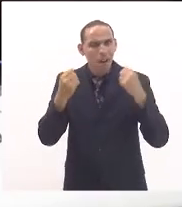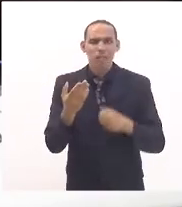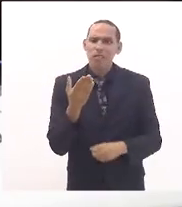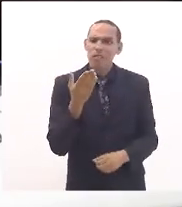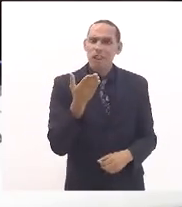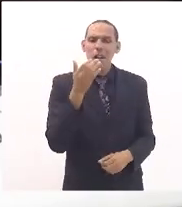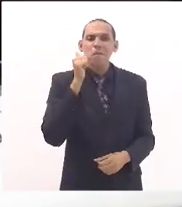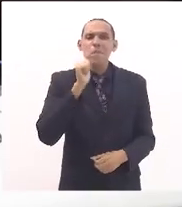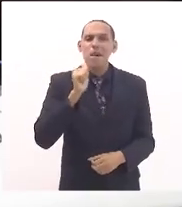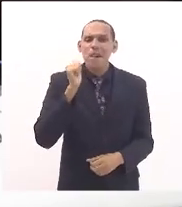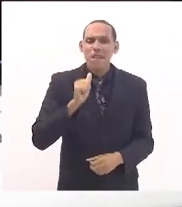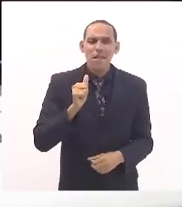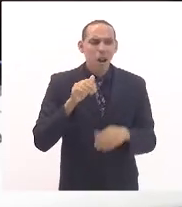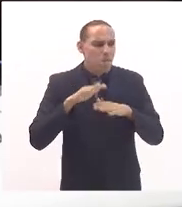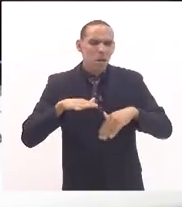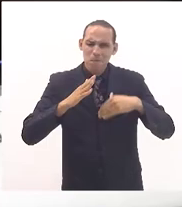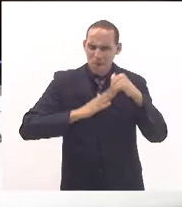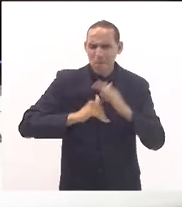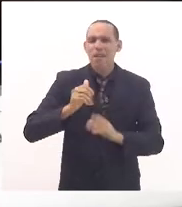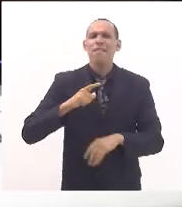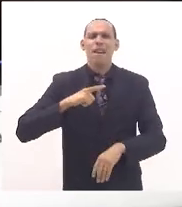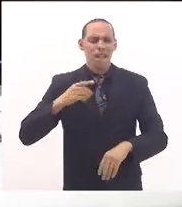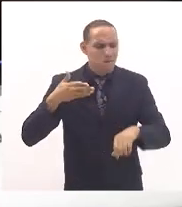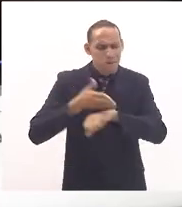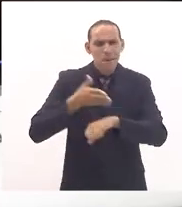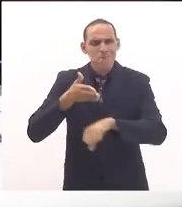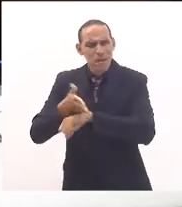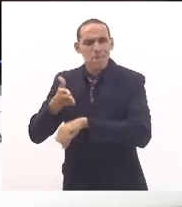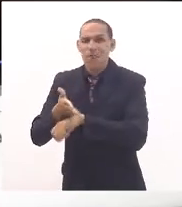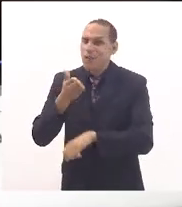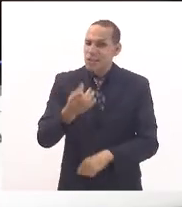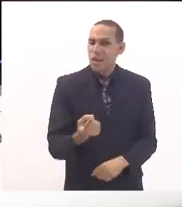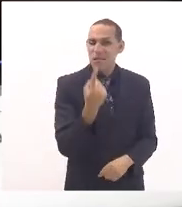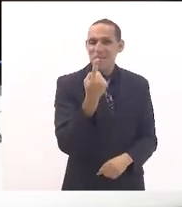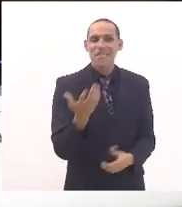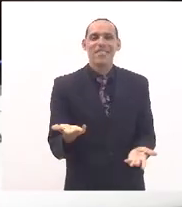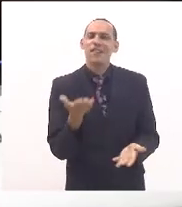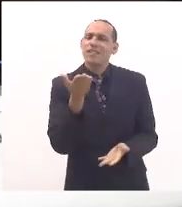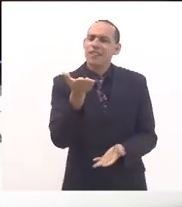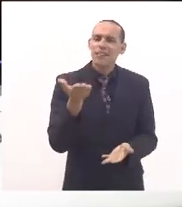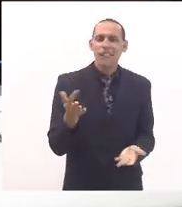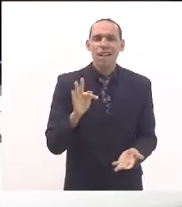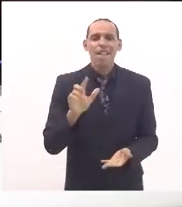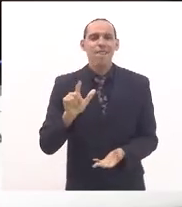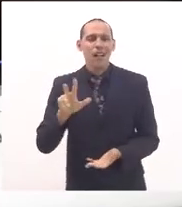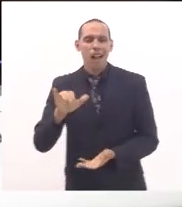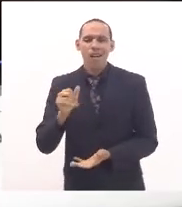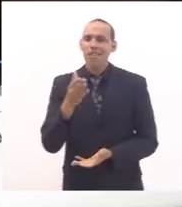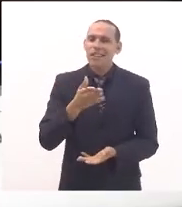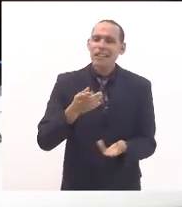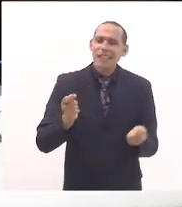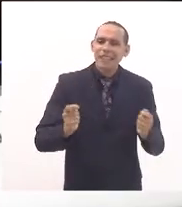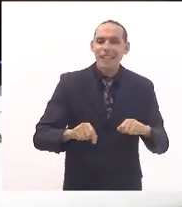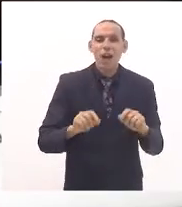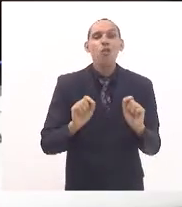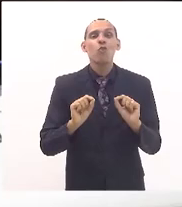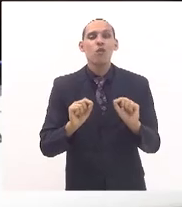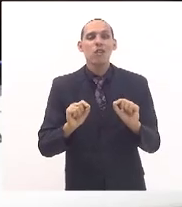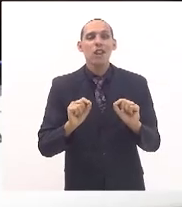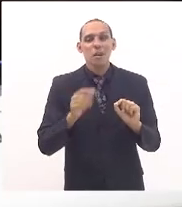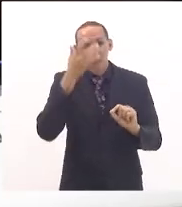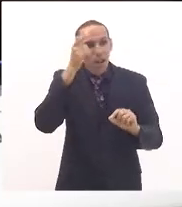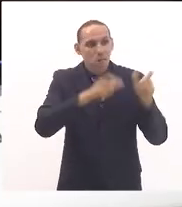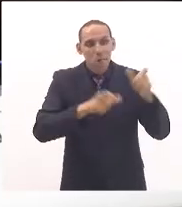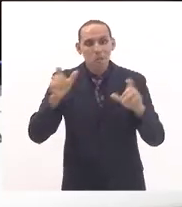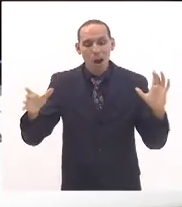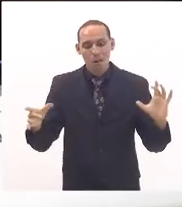mulheres por competência tem assumido você é uma delas e você Flávia pensa capacidade de unir pessoas